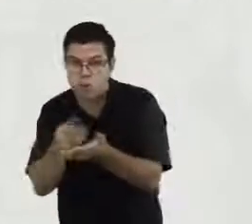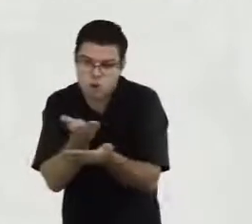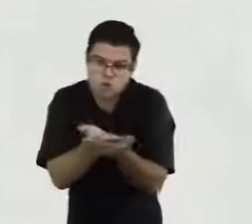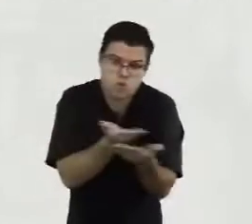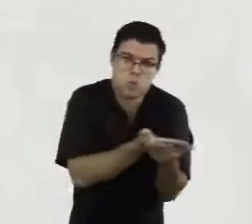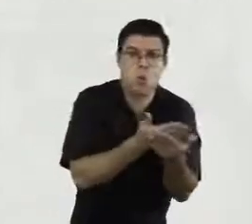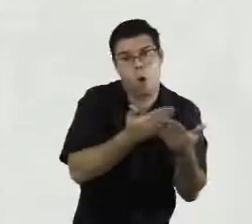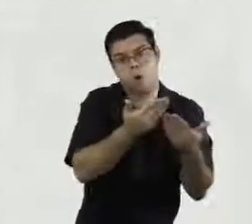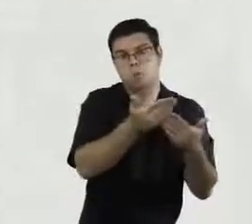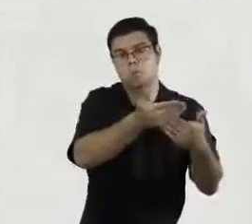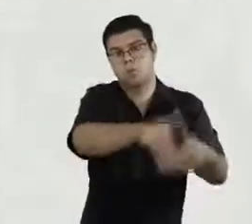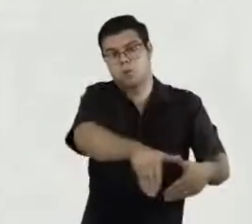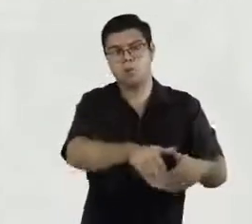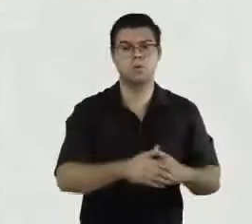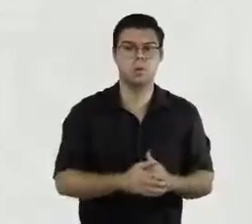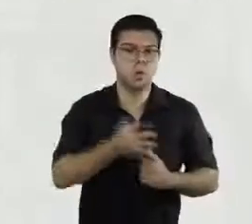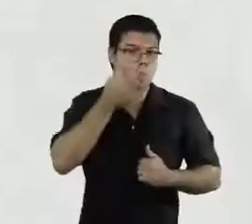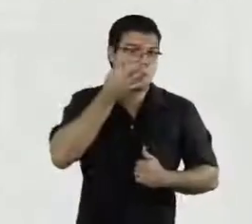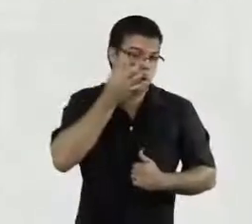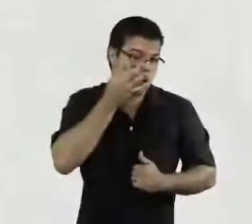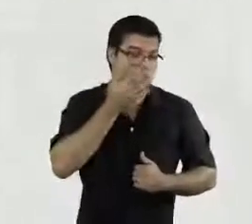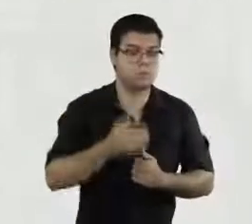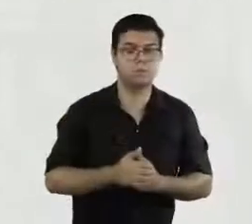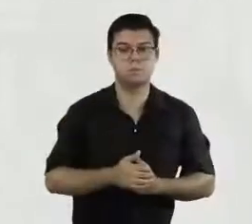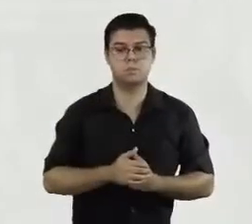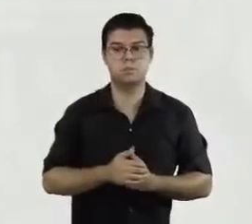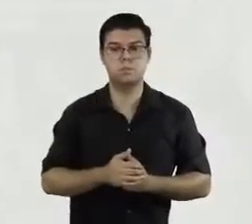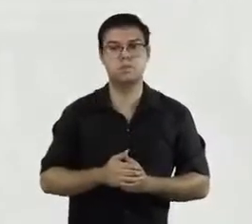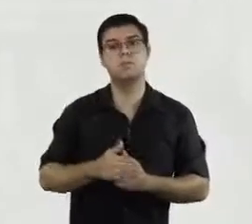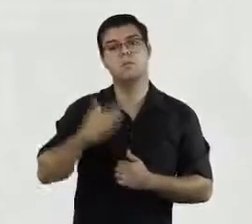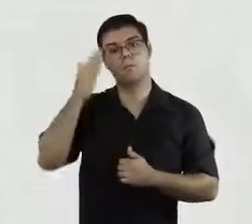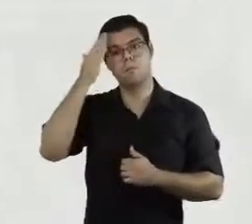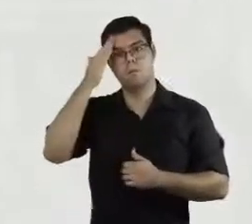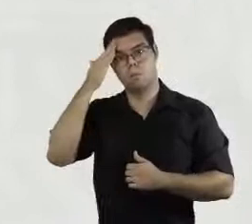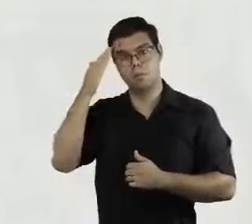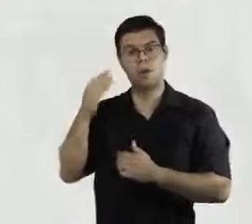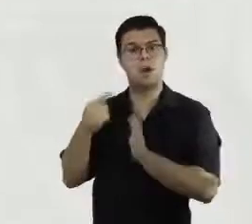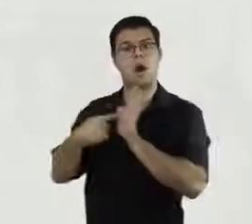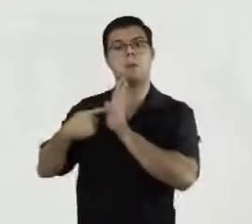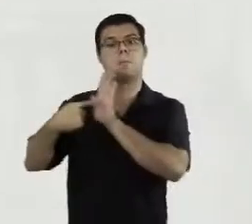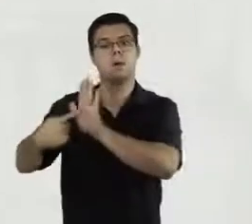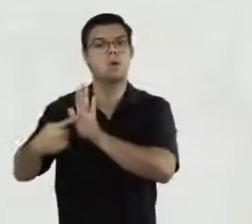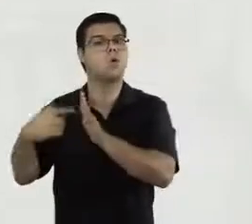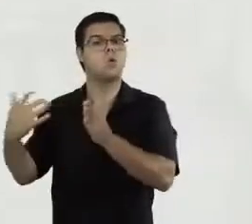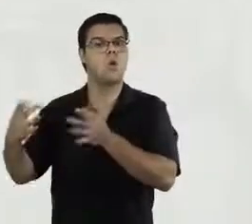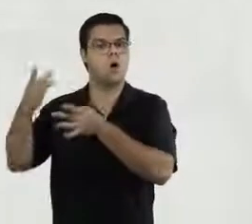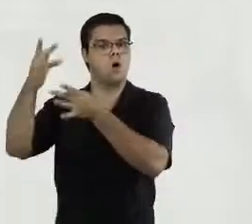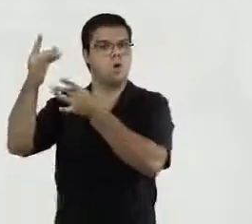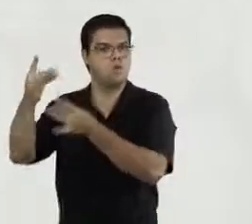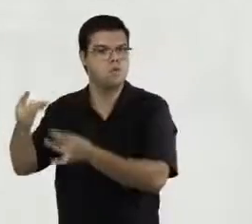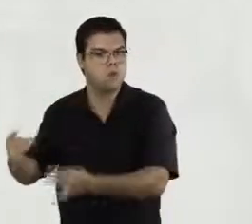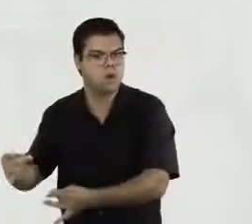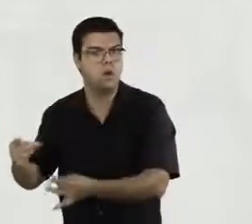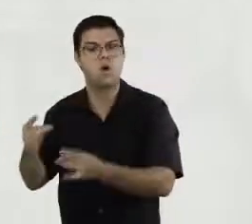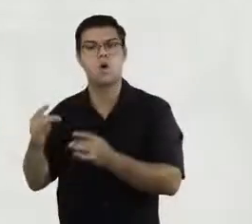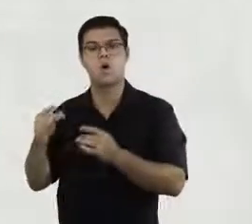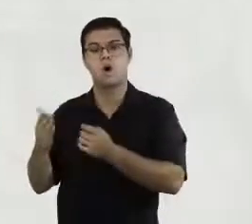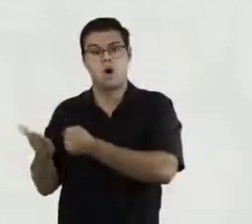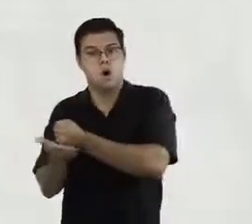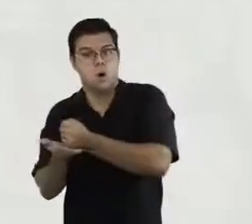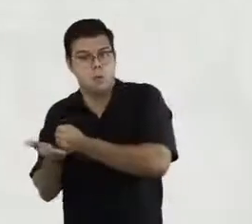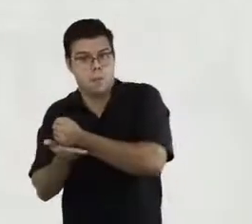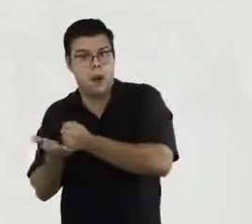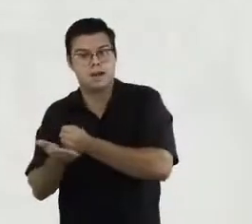Tratado de Documentação, o livro sobre o livro, Autrey apresenta os fundamentos da documentação com base nas disciplinas